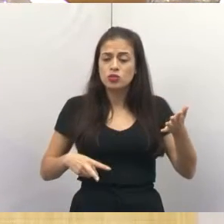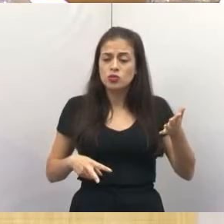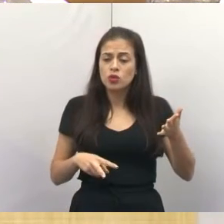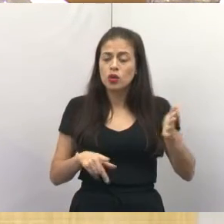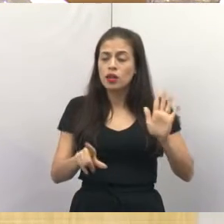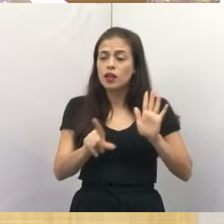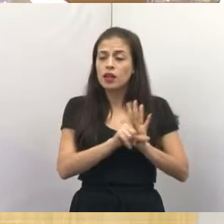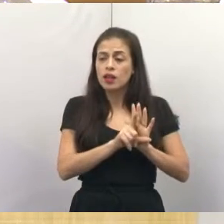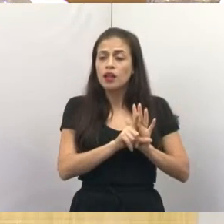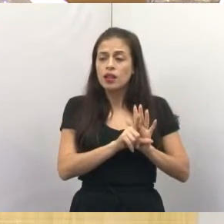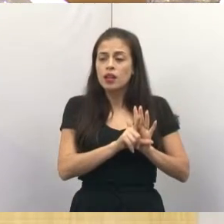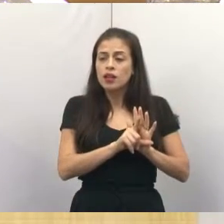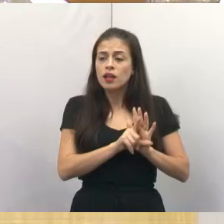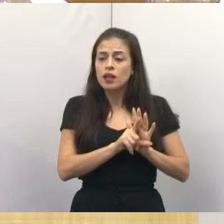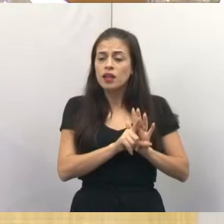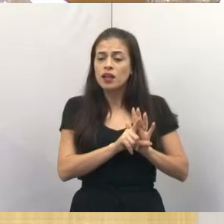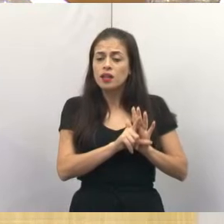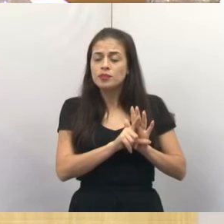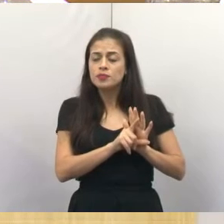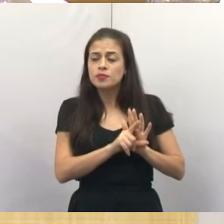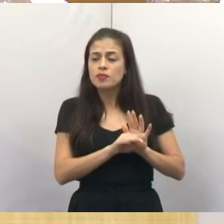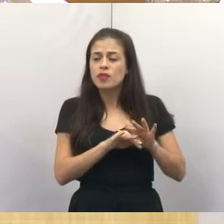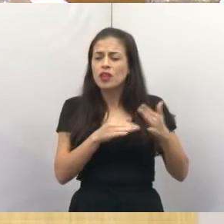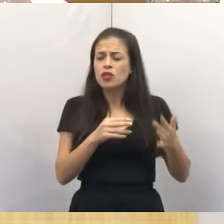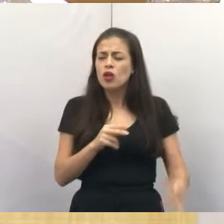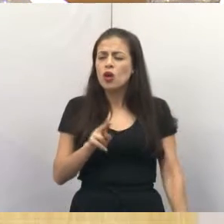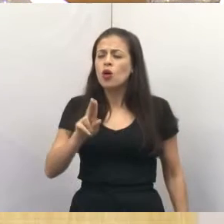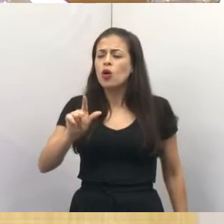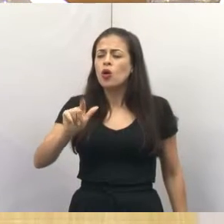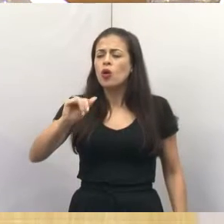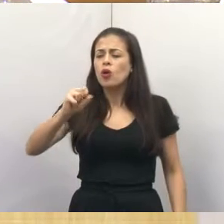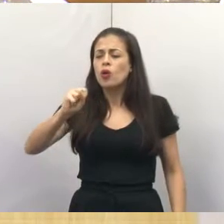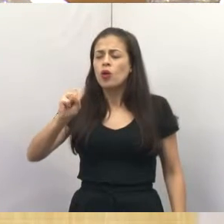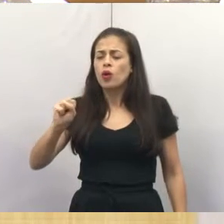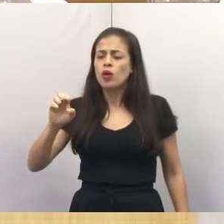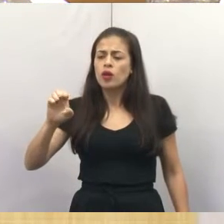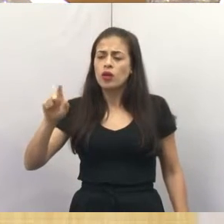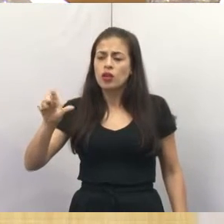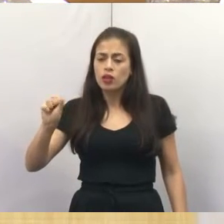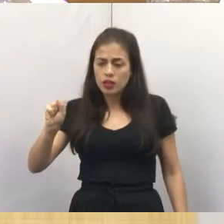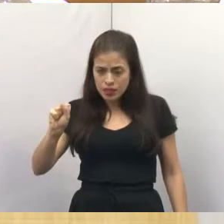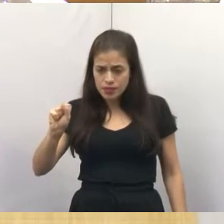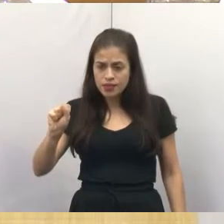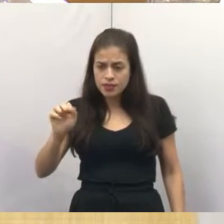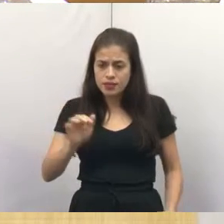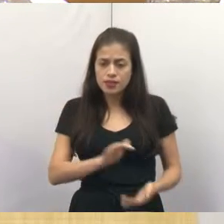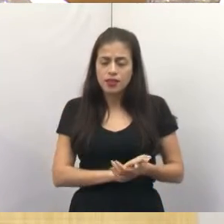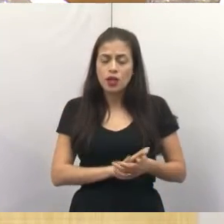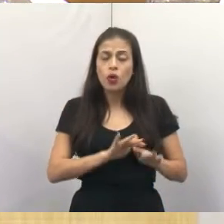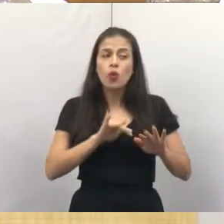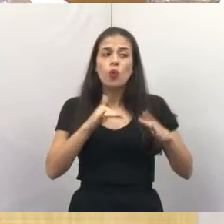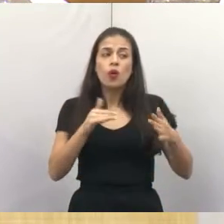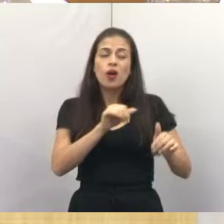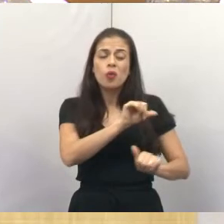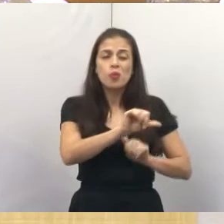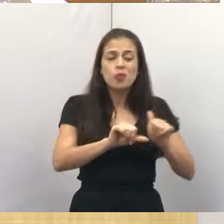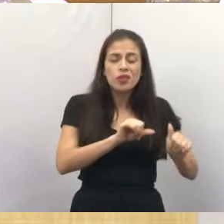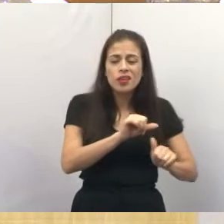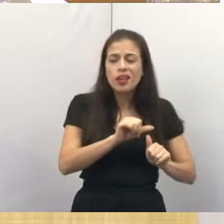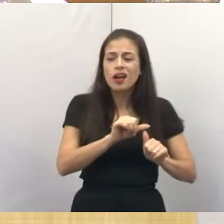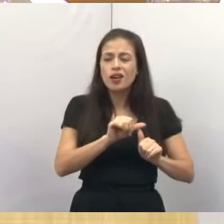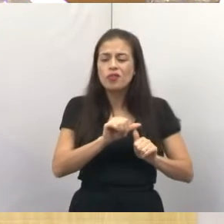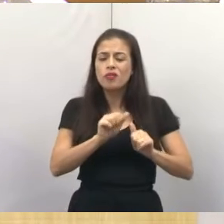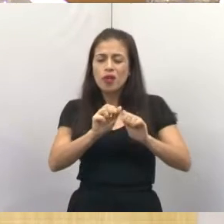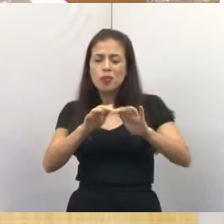dado por causa de Ulisses Guimarães. Quando se mudava um texto original da matéria e também, né, no parlamento,